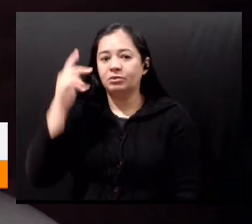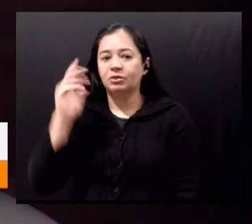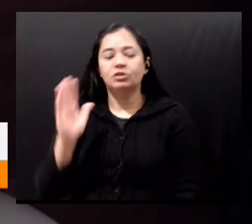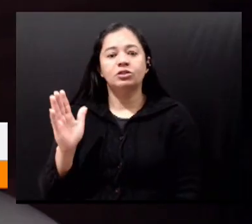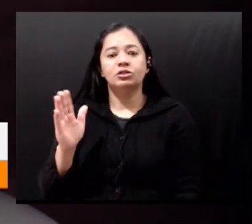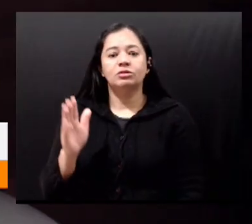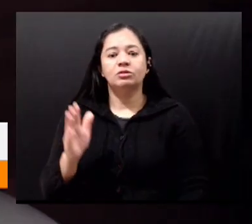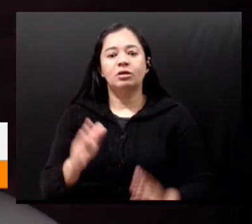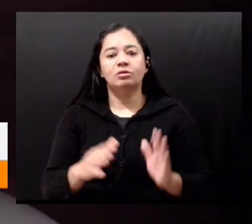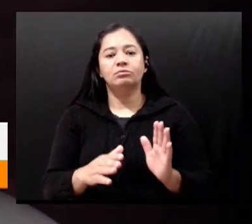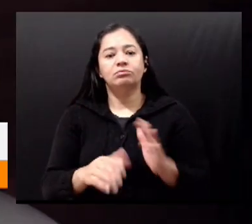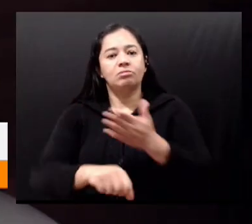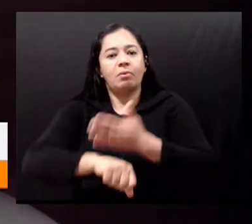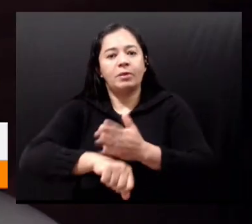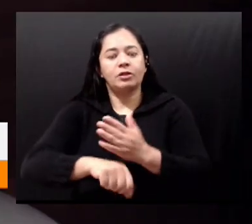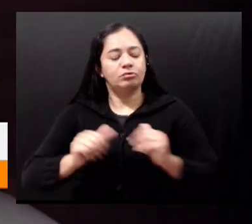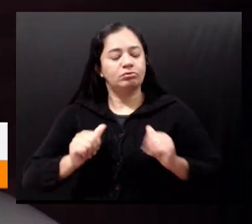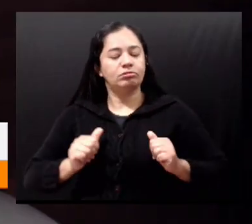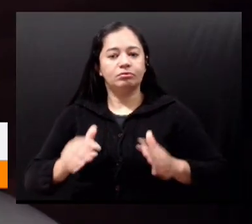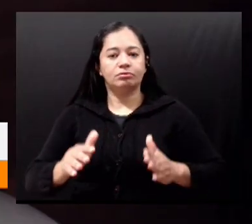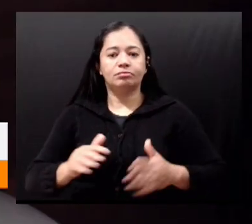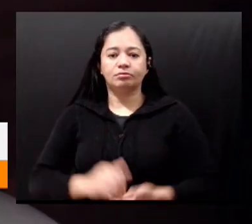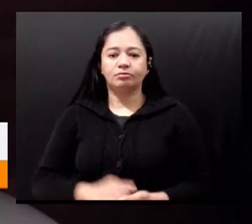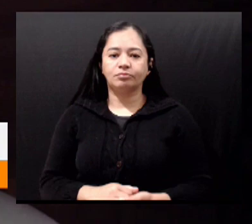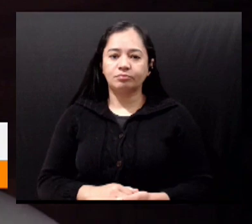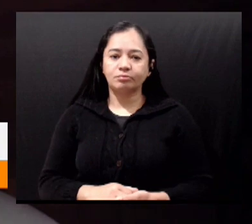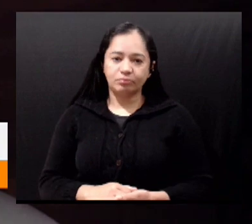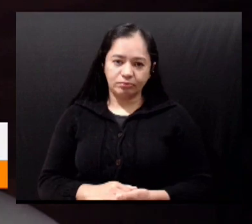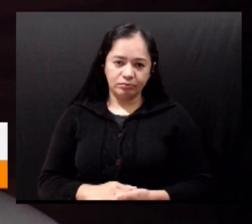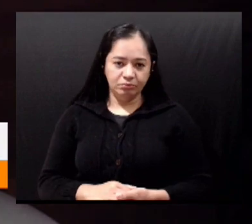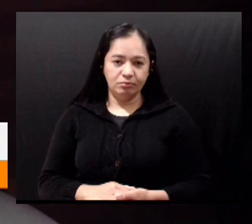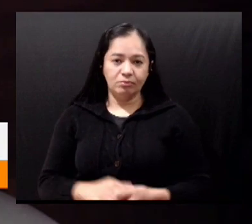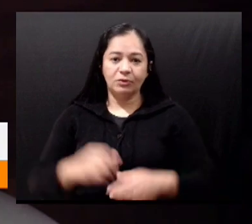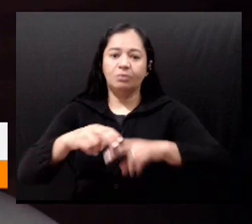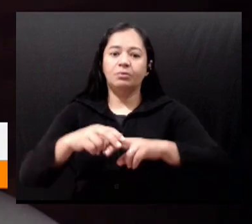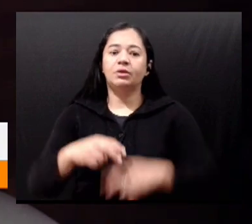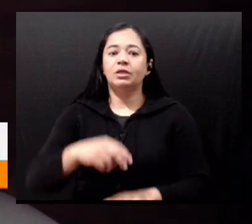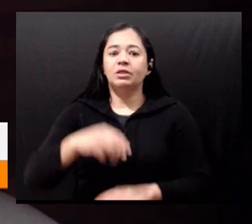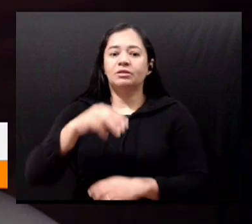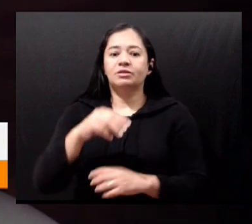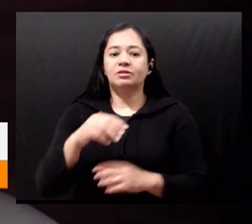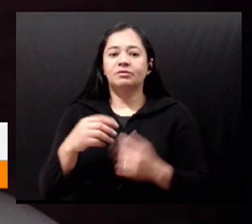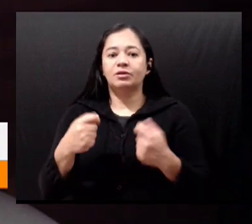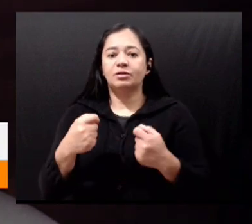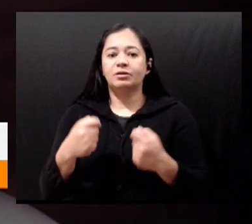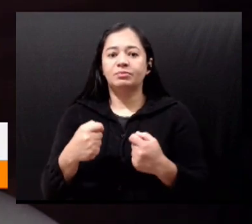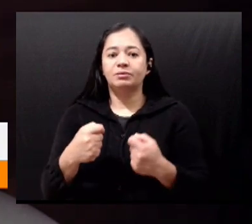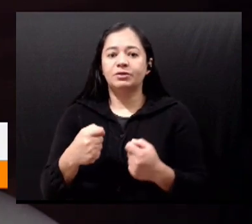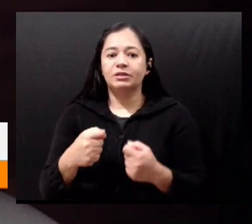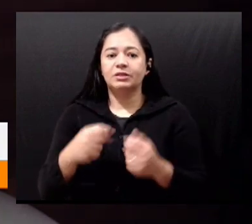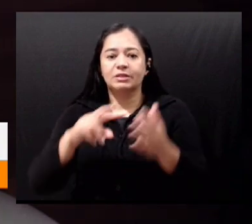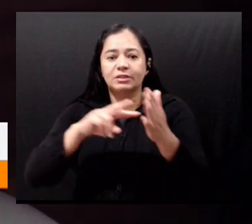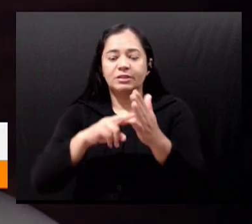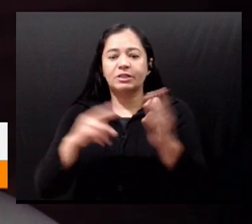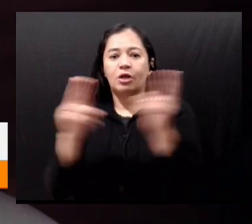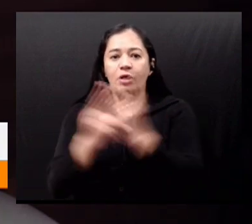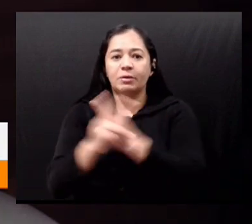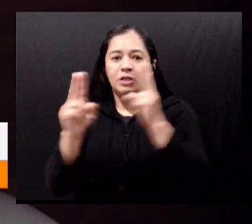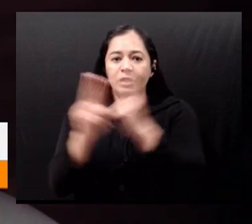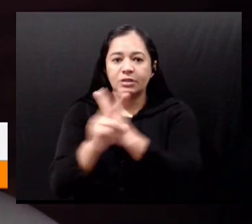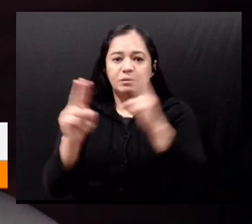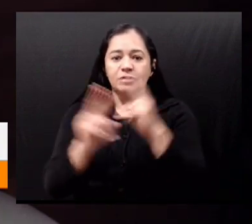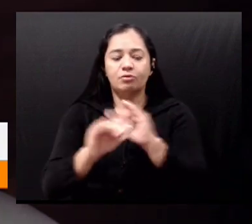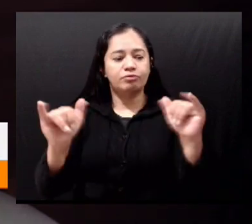em atividade, né? Exato. Ao ponto de falar o Desviar Mayday, a né, que é o rota. sinal Aham. de emergência, Sim. né? Desviar a rota